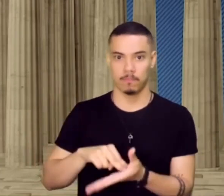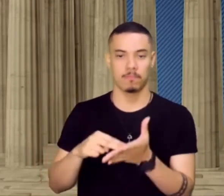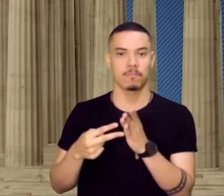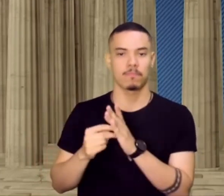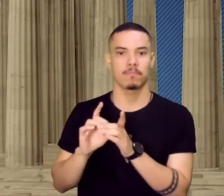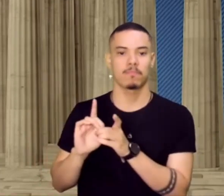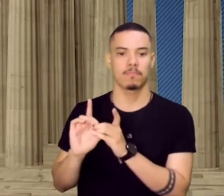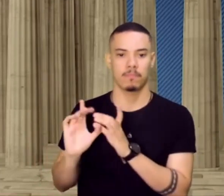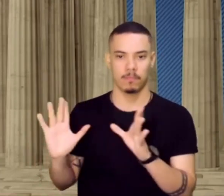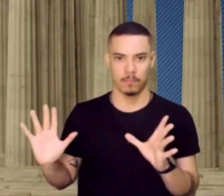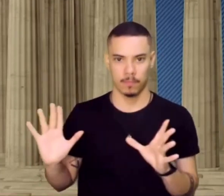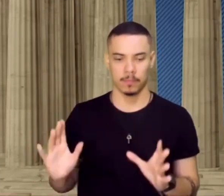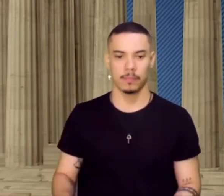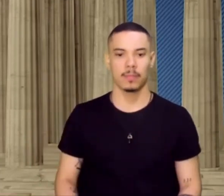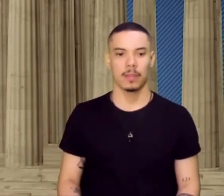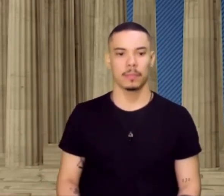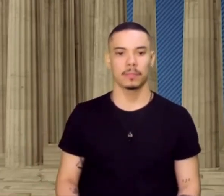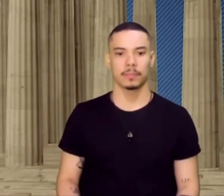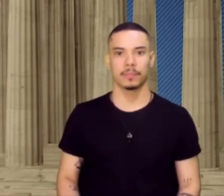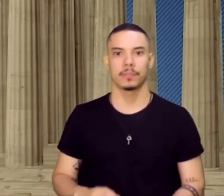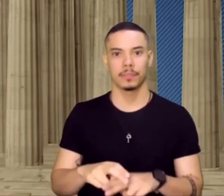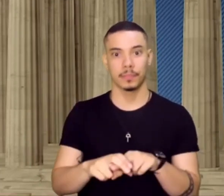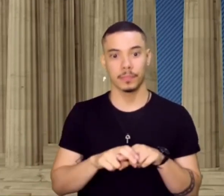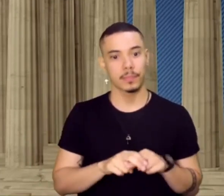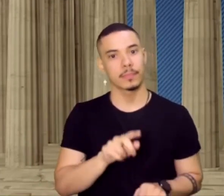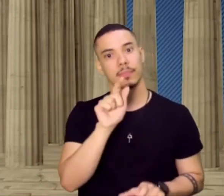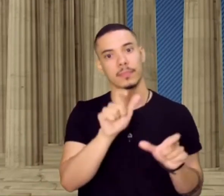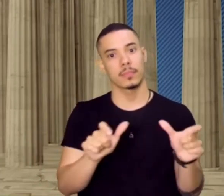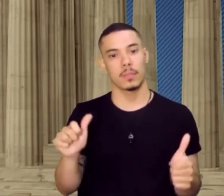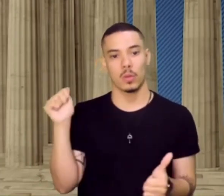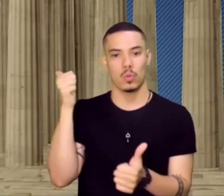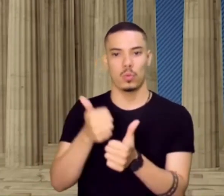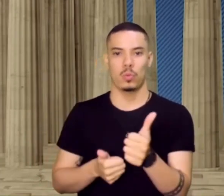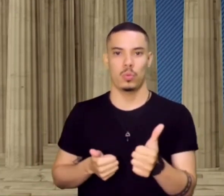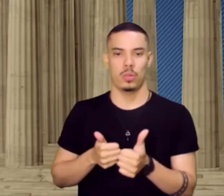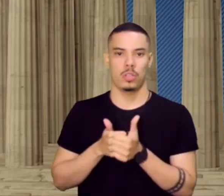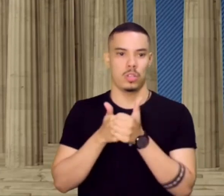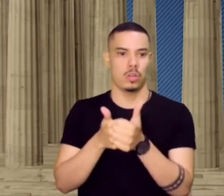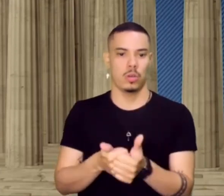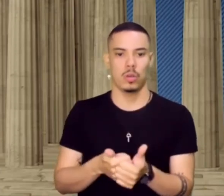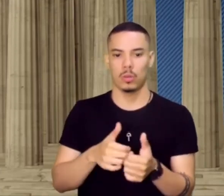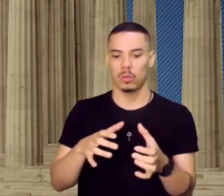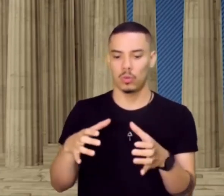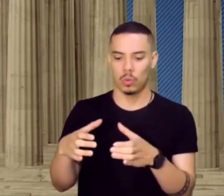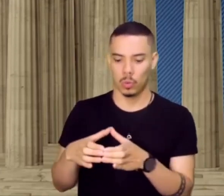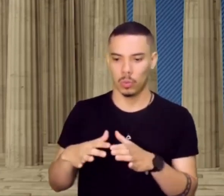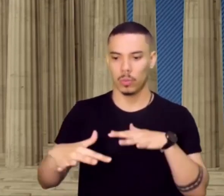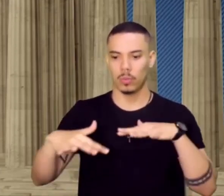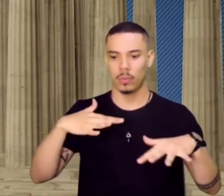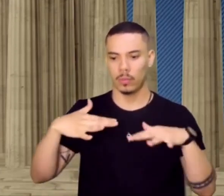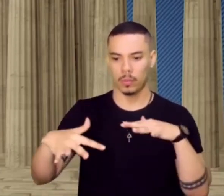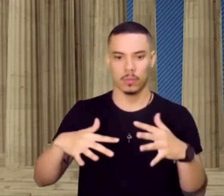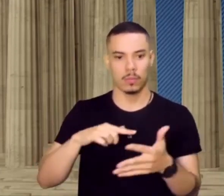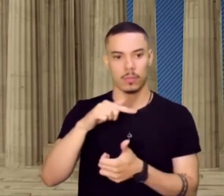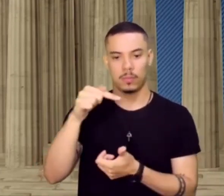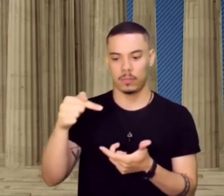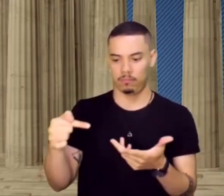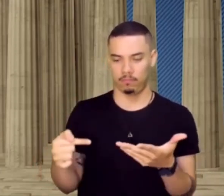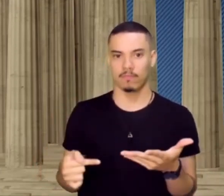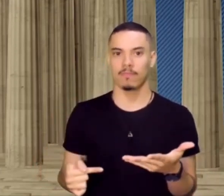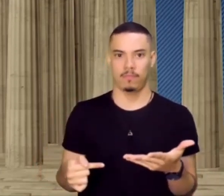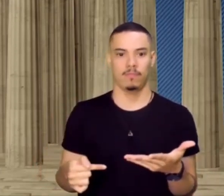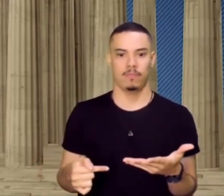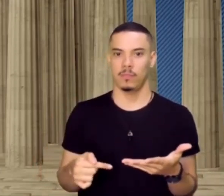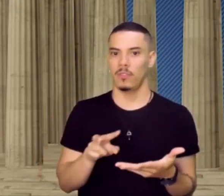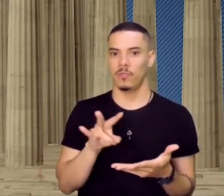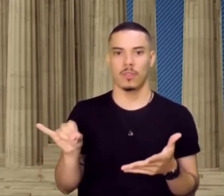democracia. Então, as pessoas elas vão lutando conforme as suas classes, seus movimentos, etc. Vão